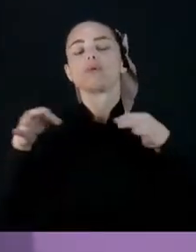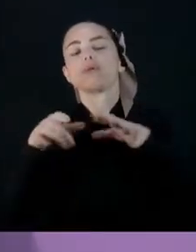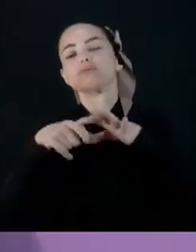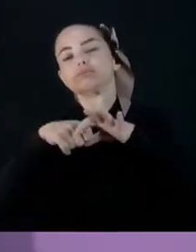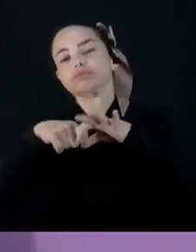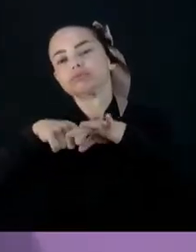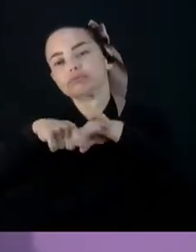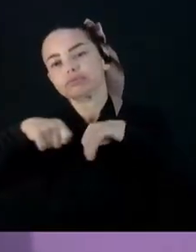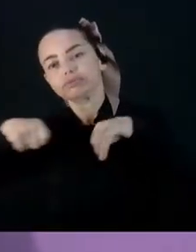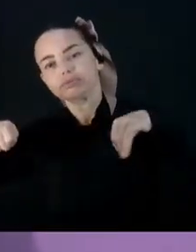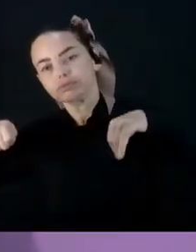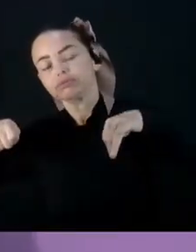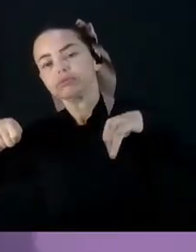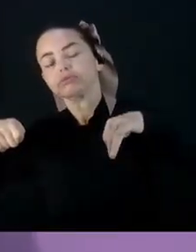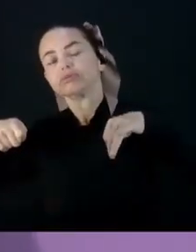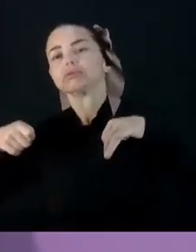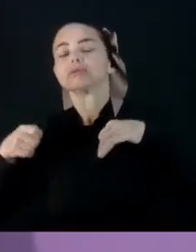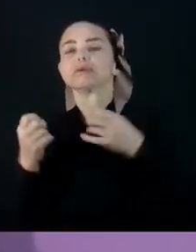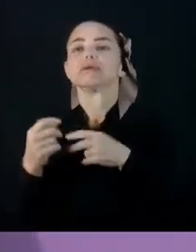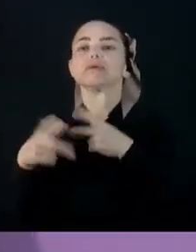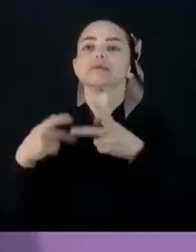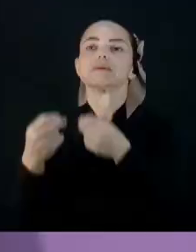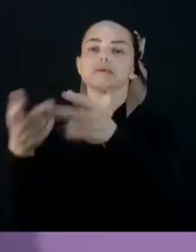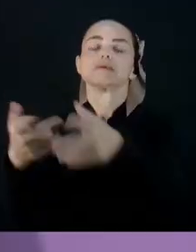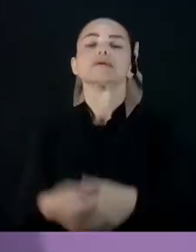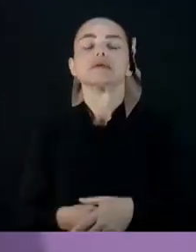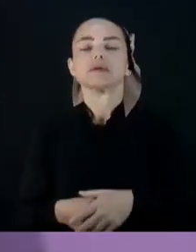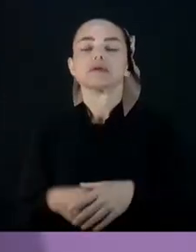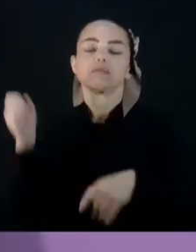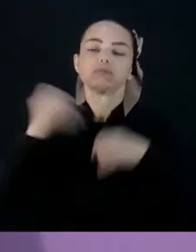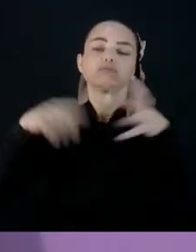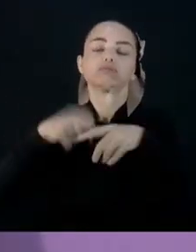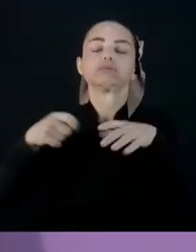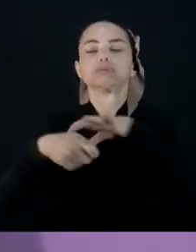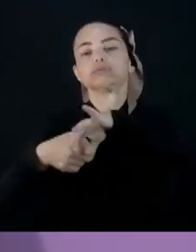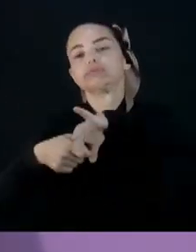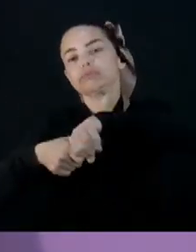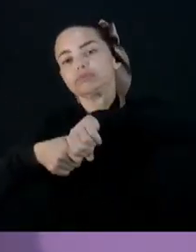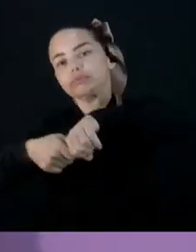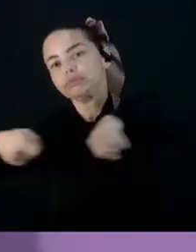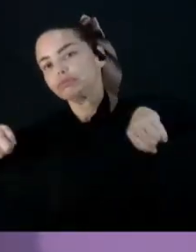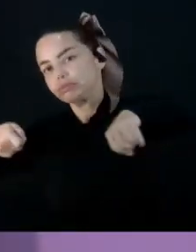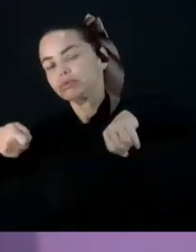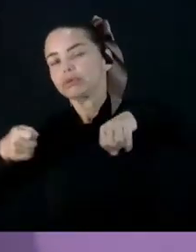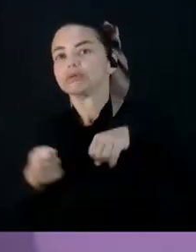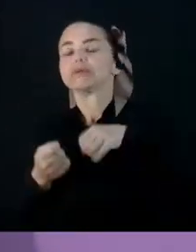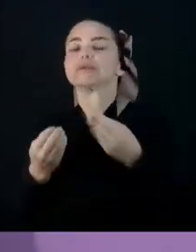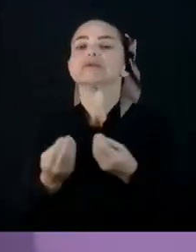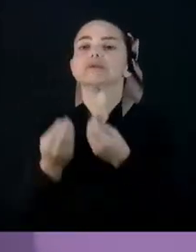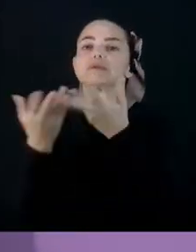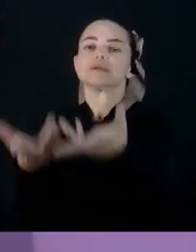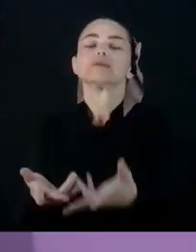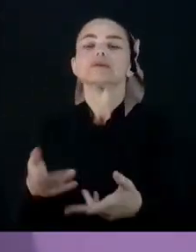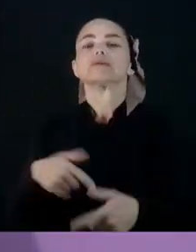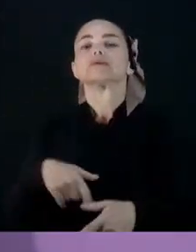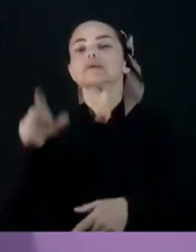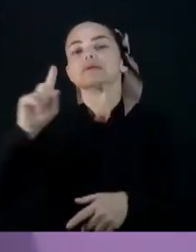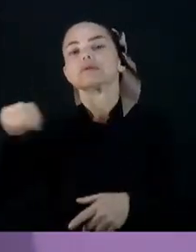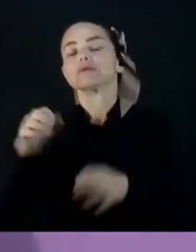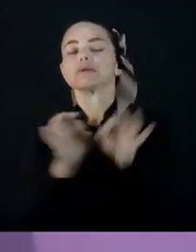multiuso porque, além de estar substituindo os saquinhos tradicionais, ele vai servir para as pessoas depois